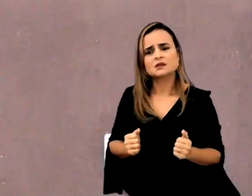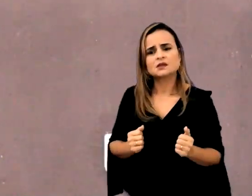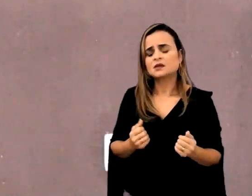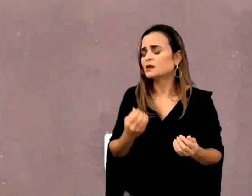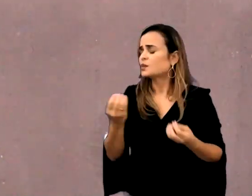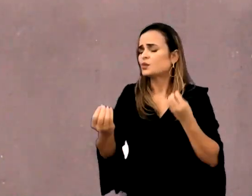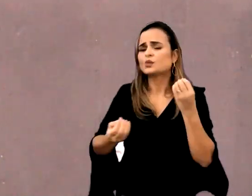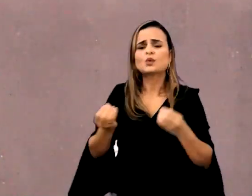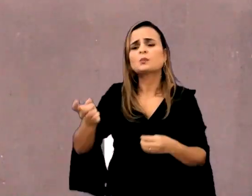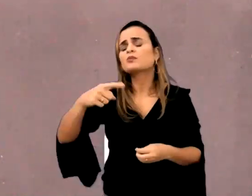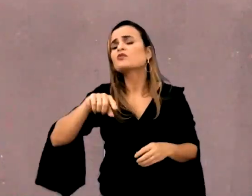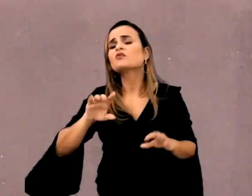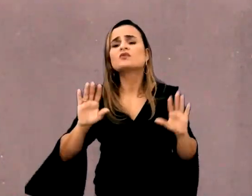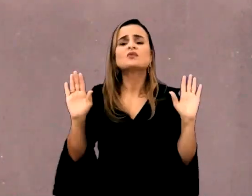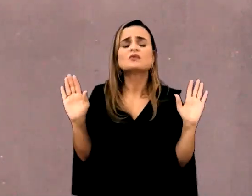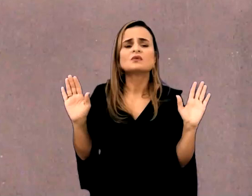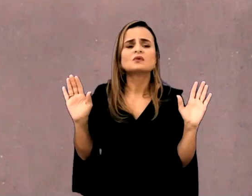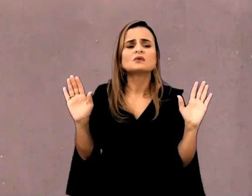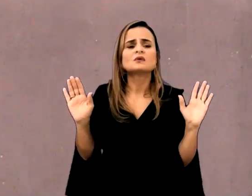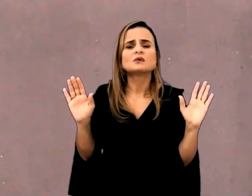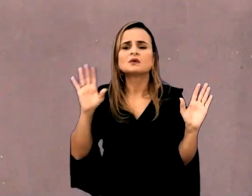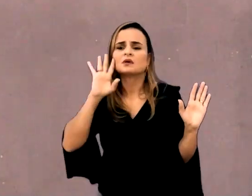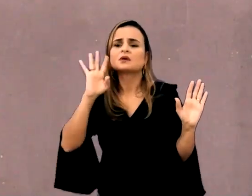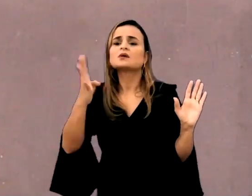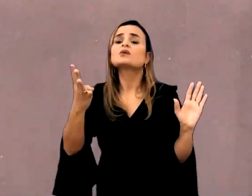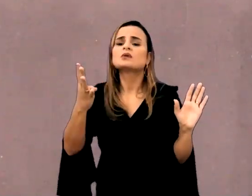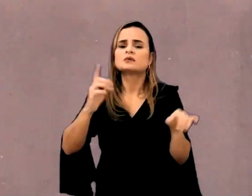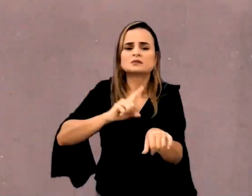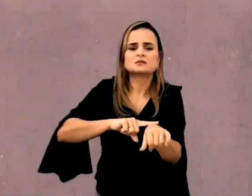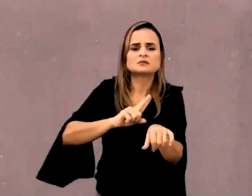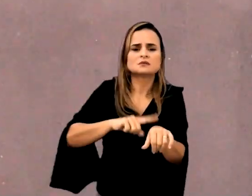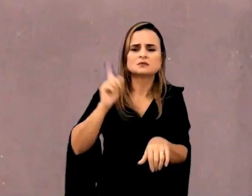para onde você recorre nos momentos de dificuldade?